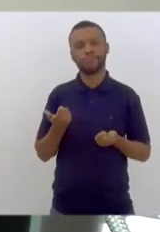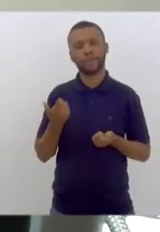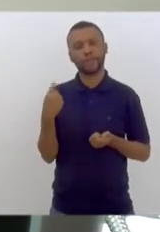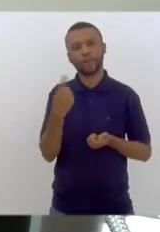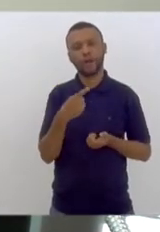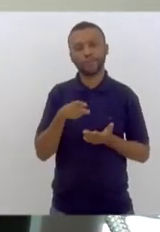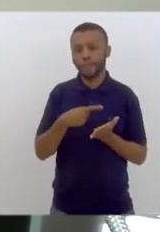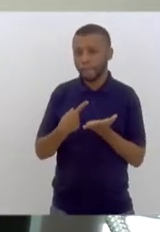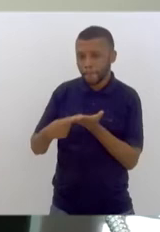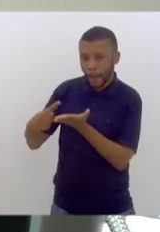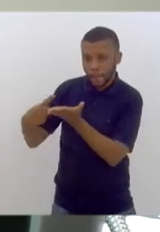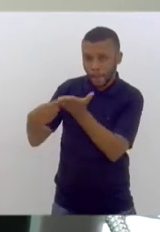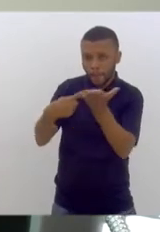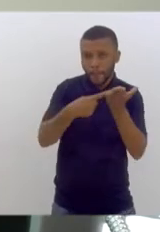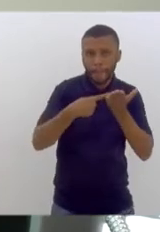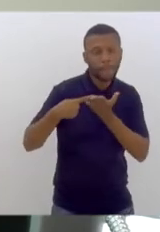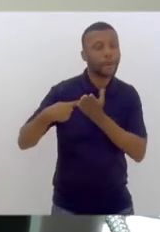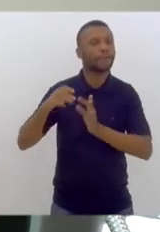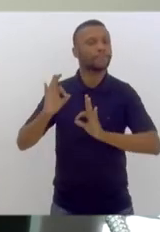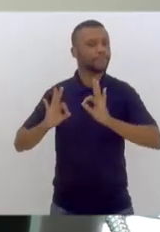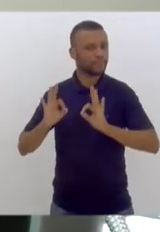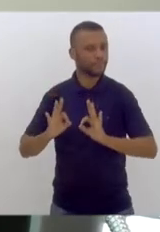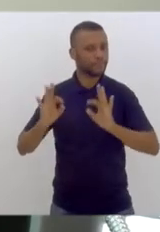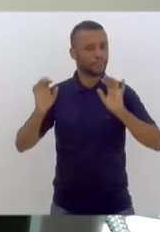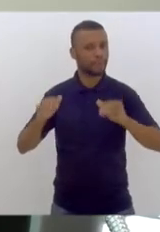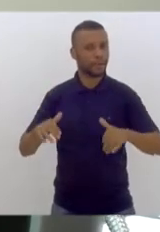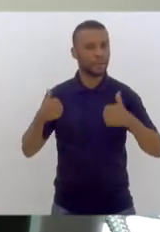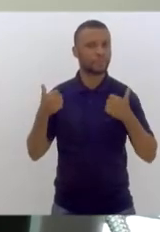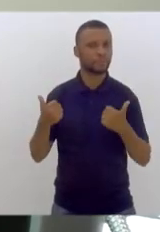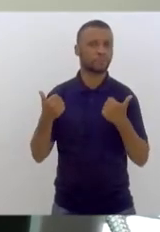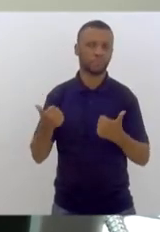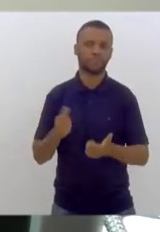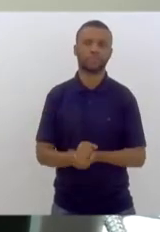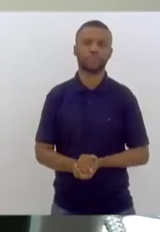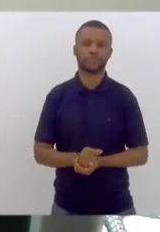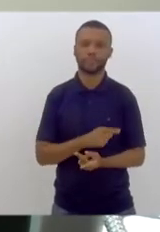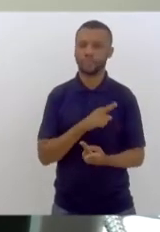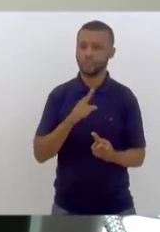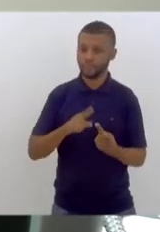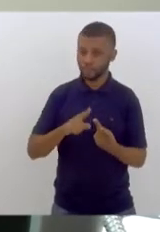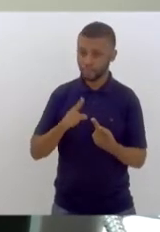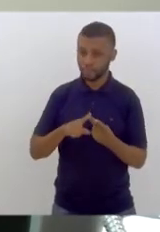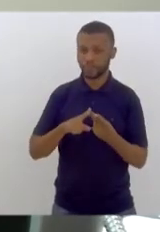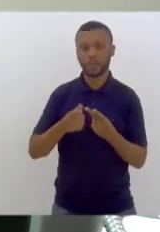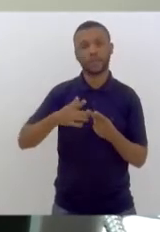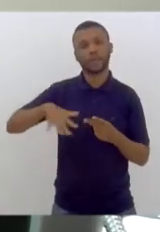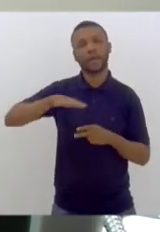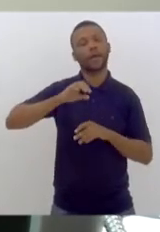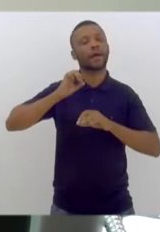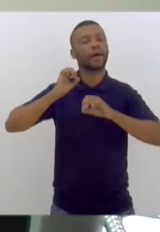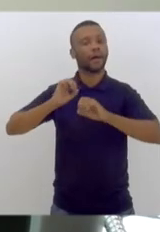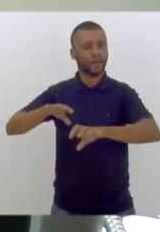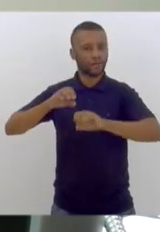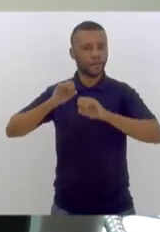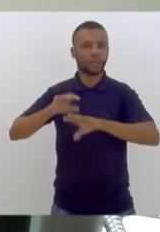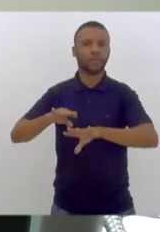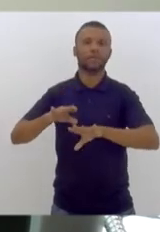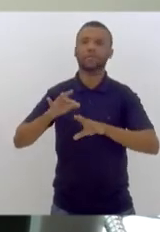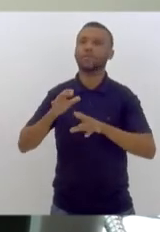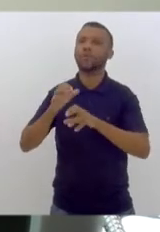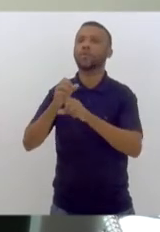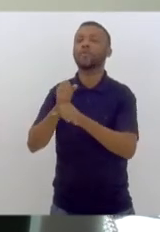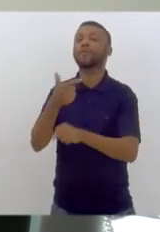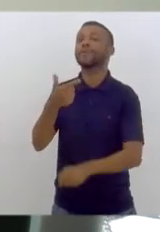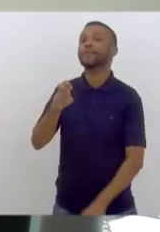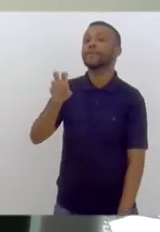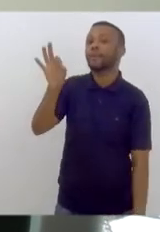construir um consenso. Quanto à participação da educação nos